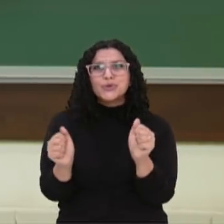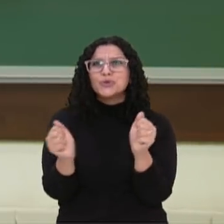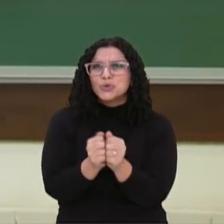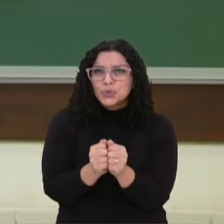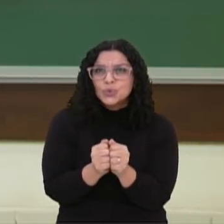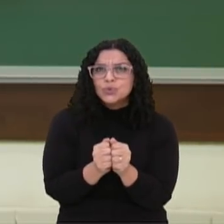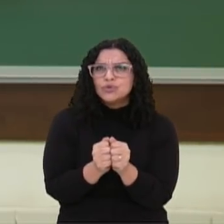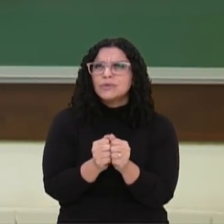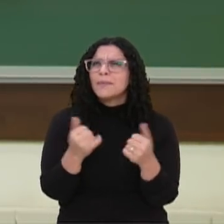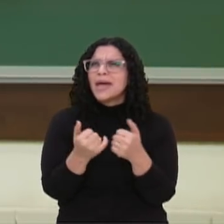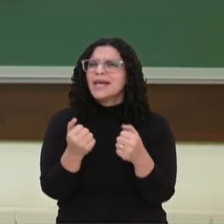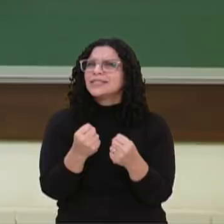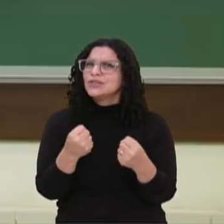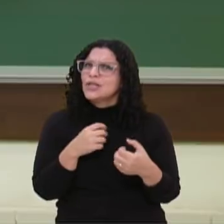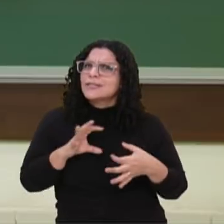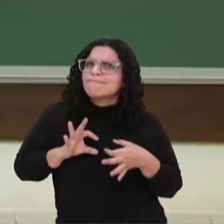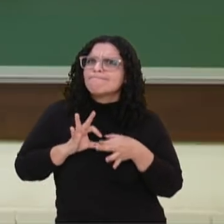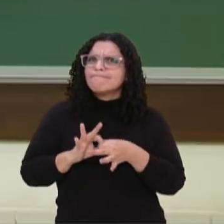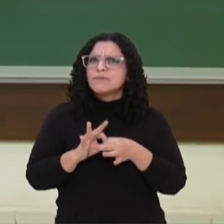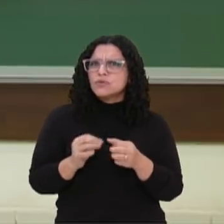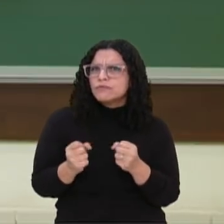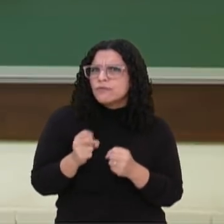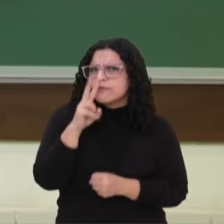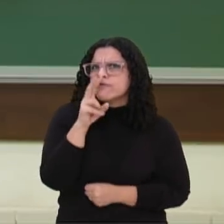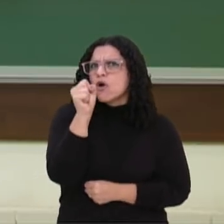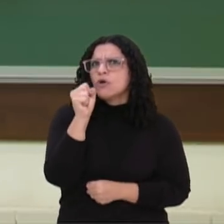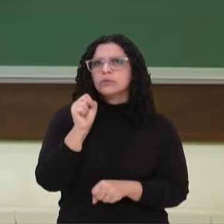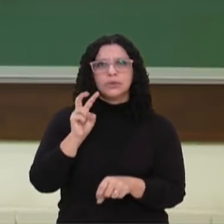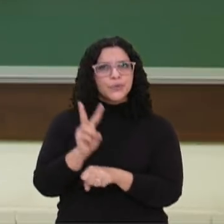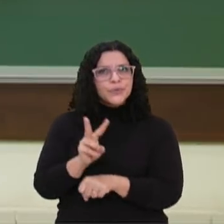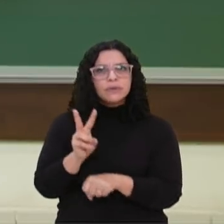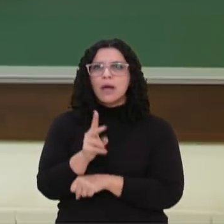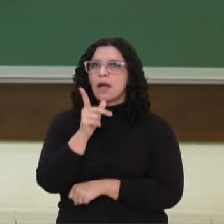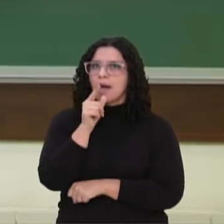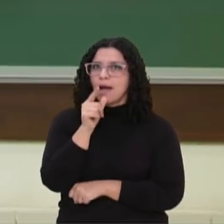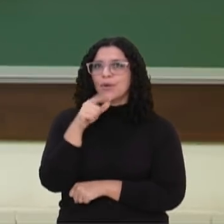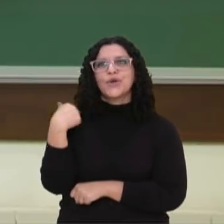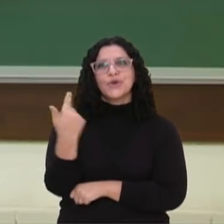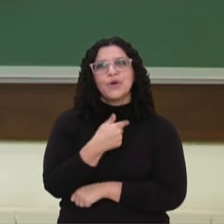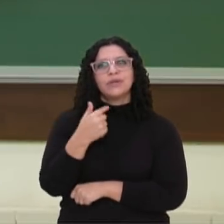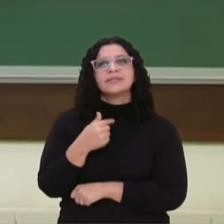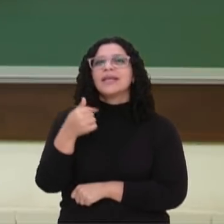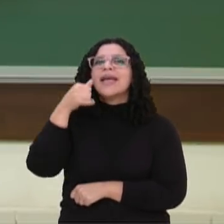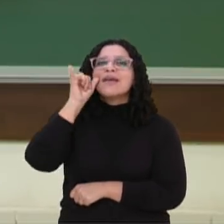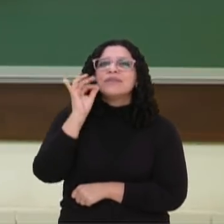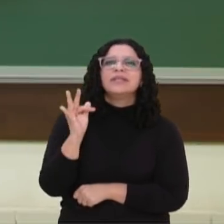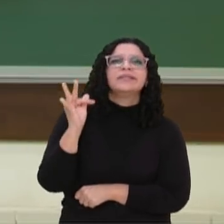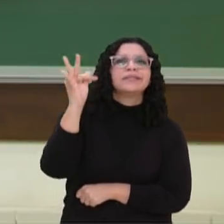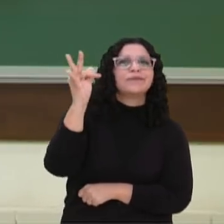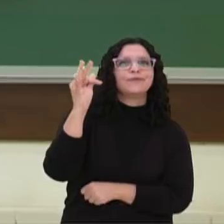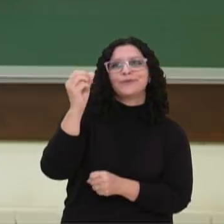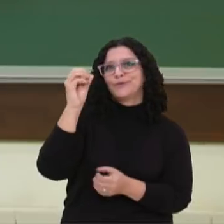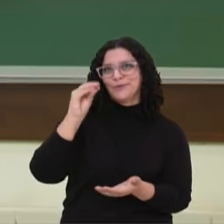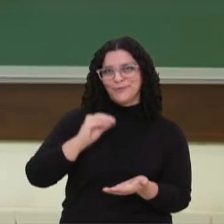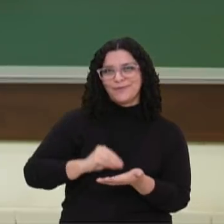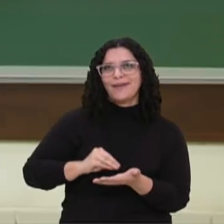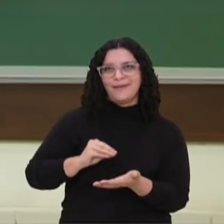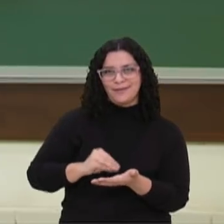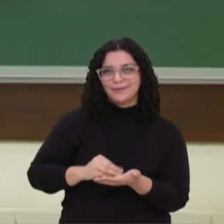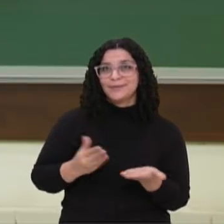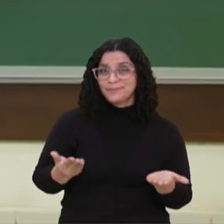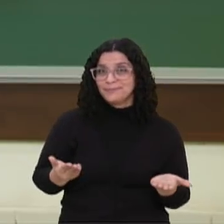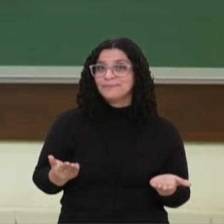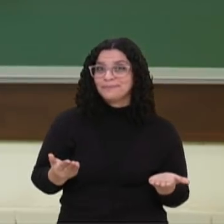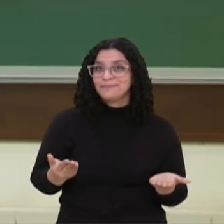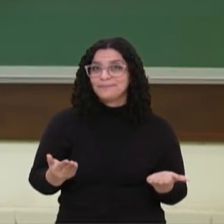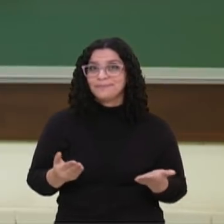juntos, se abraçarmos essa causa de cuidar da água, a gente vai evitar aí que teremos